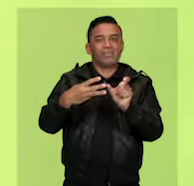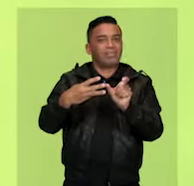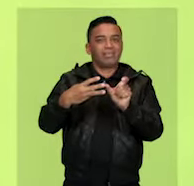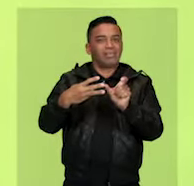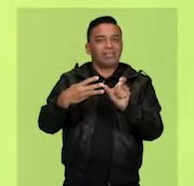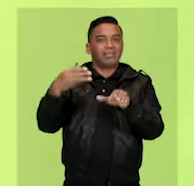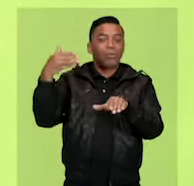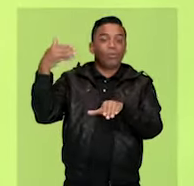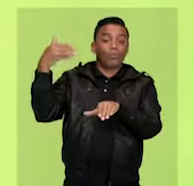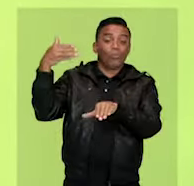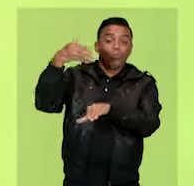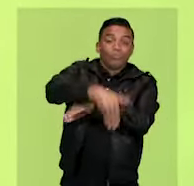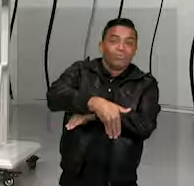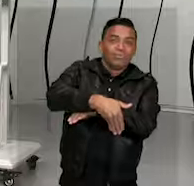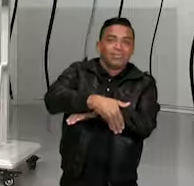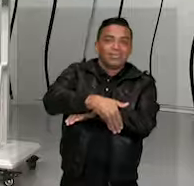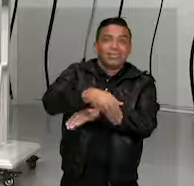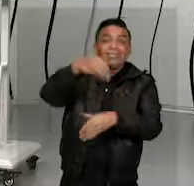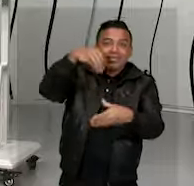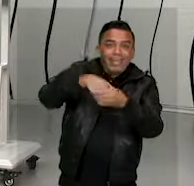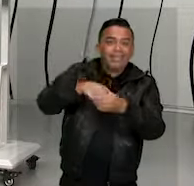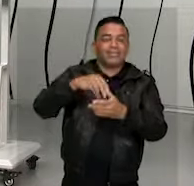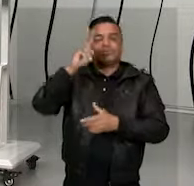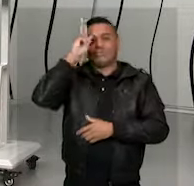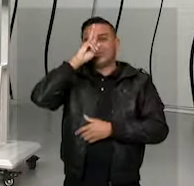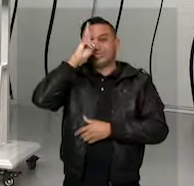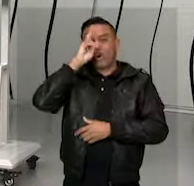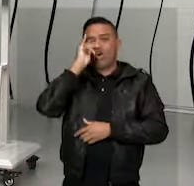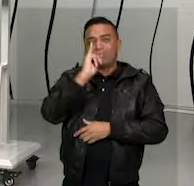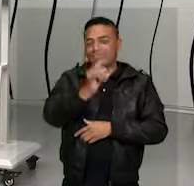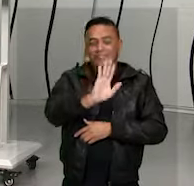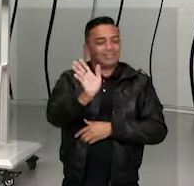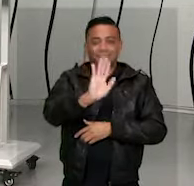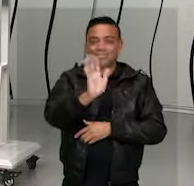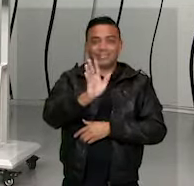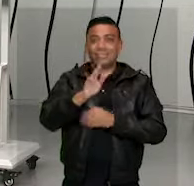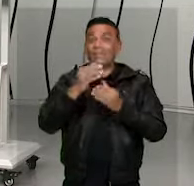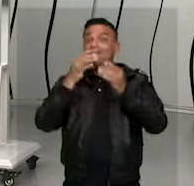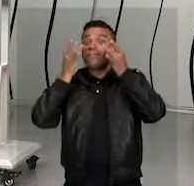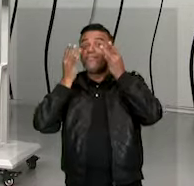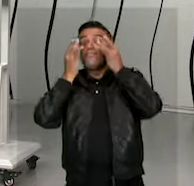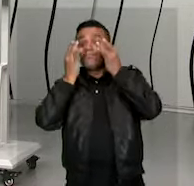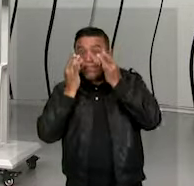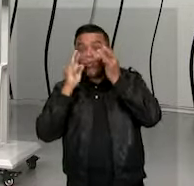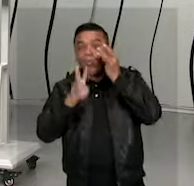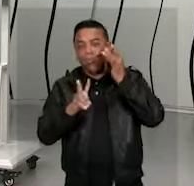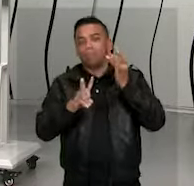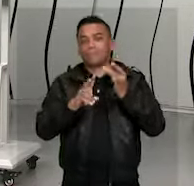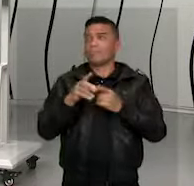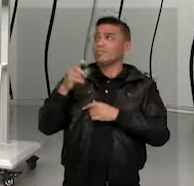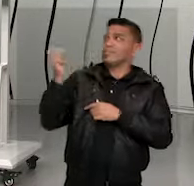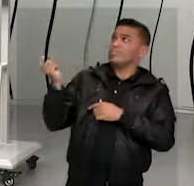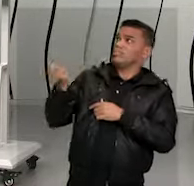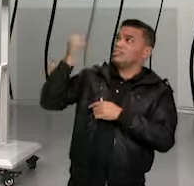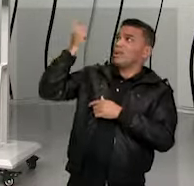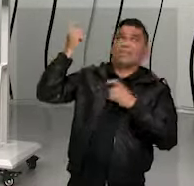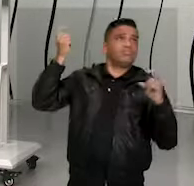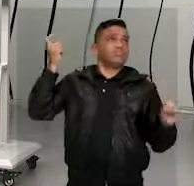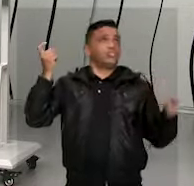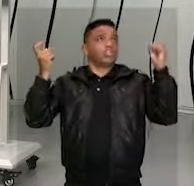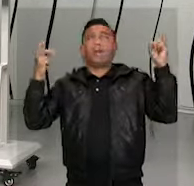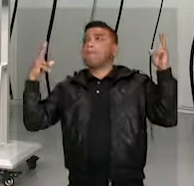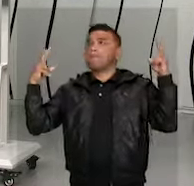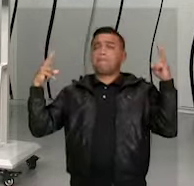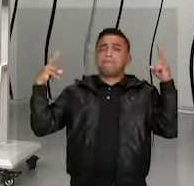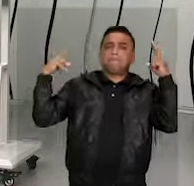intervém nos fatos, né? Ele vai falar, ele foi, brigou, os dois gigantes desmaiaram, sempre falando